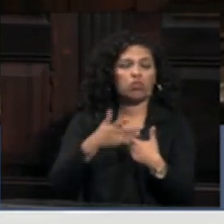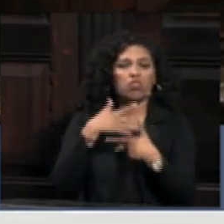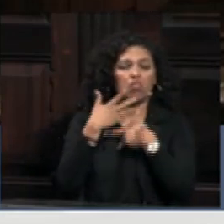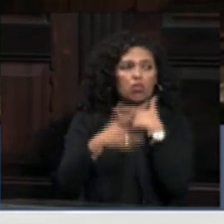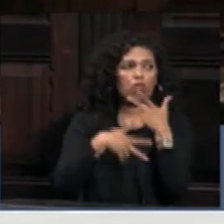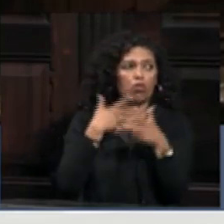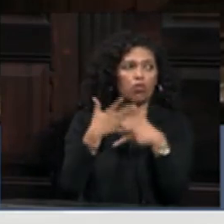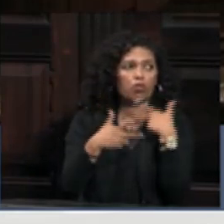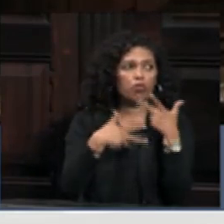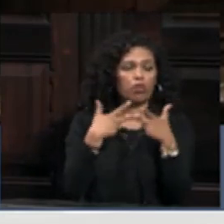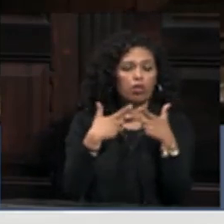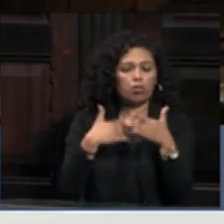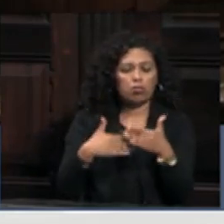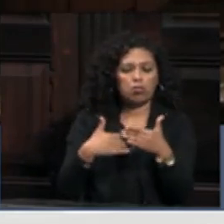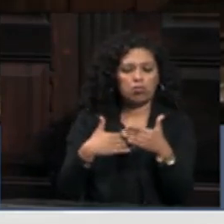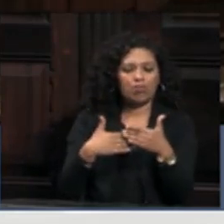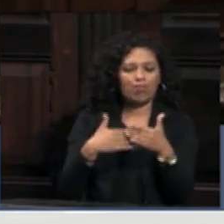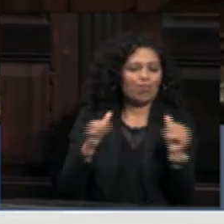manifestou algum recuo.